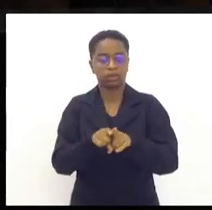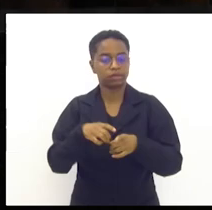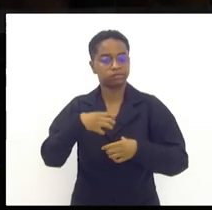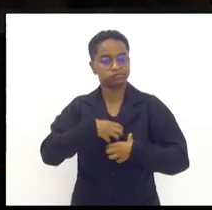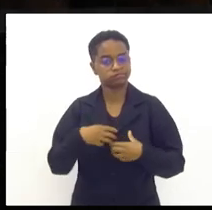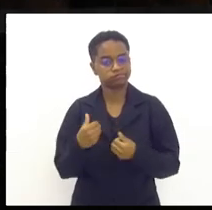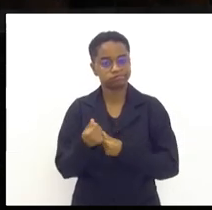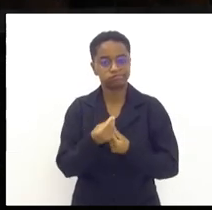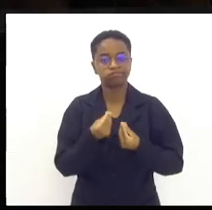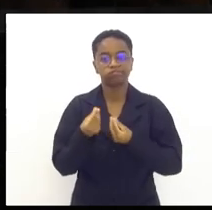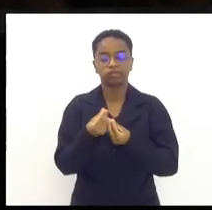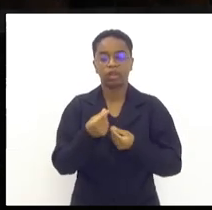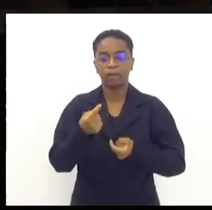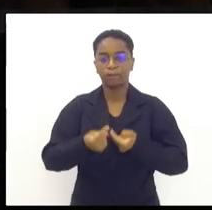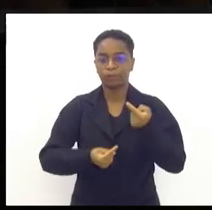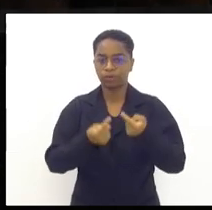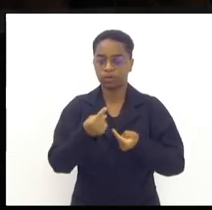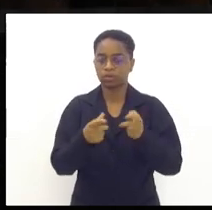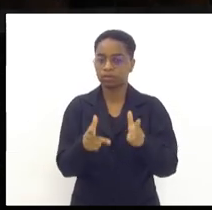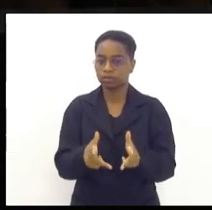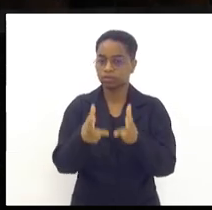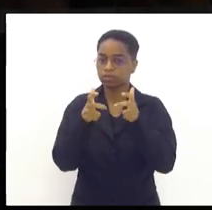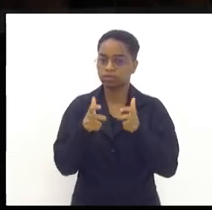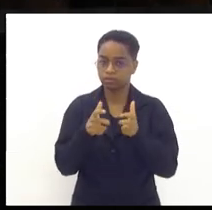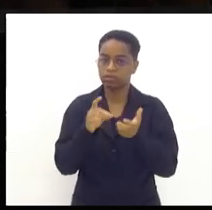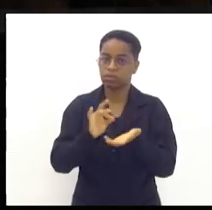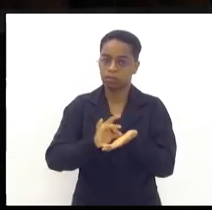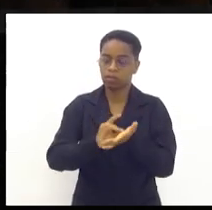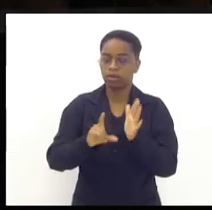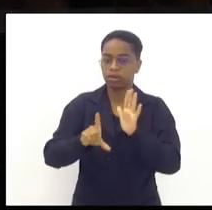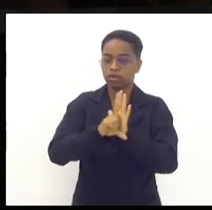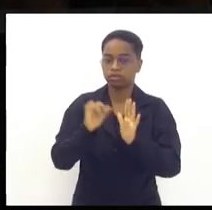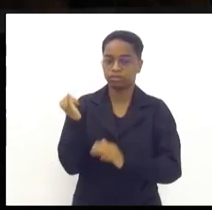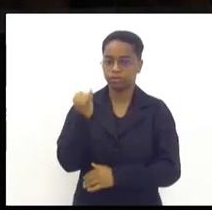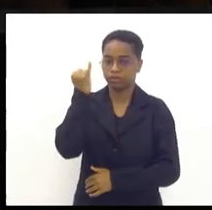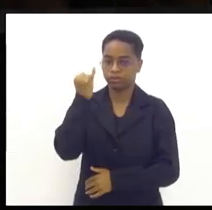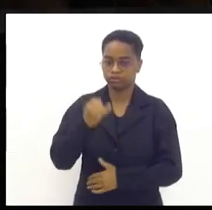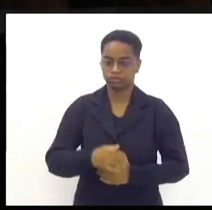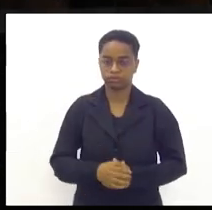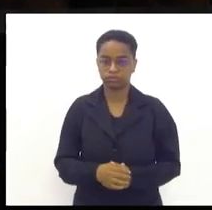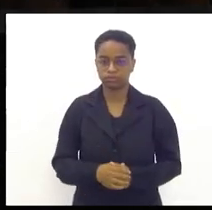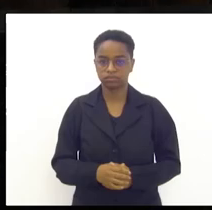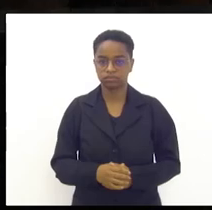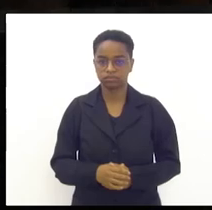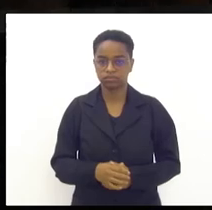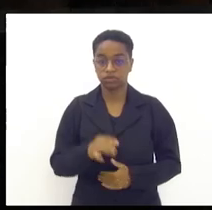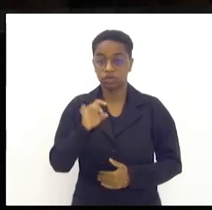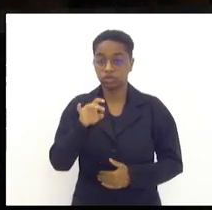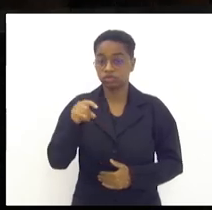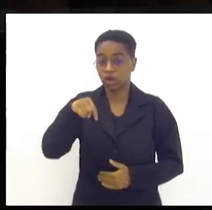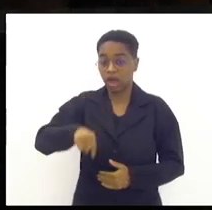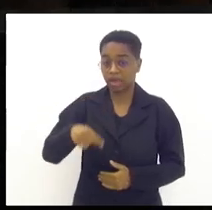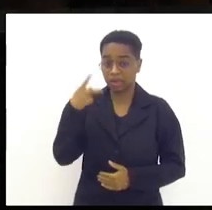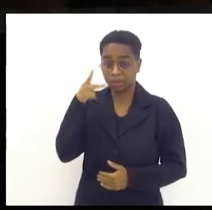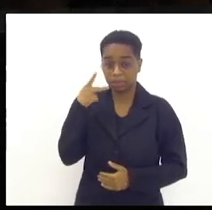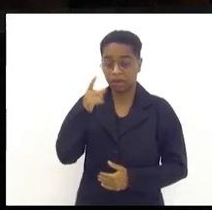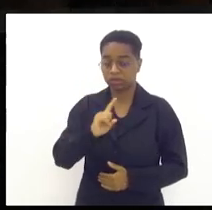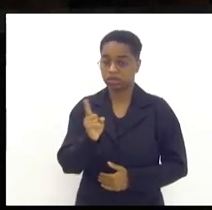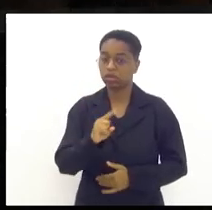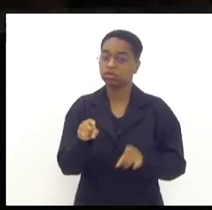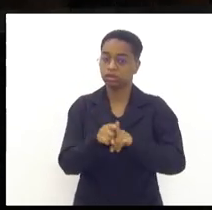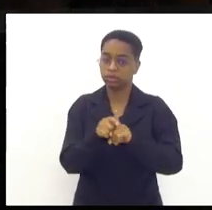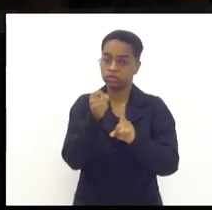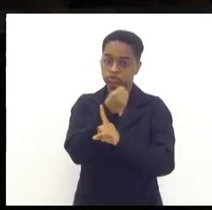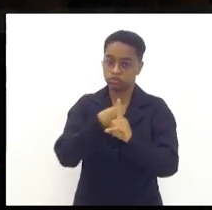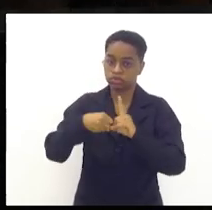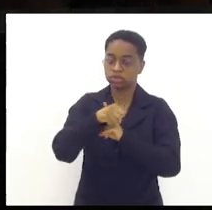política de verificar que era uma lei importantíssima, não somente para o parlamento, para a sociedade